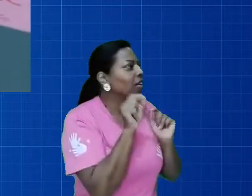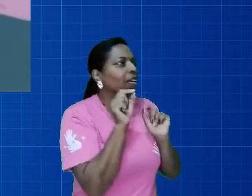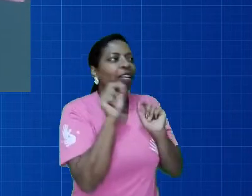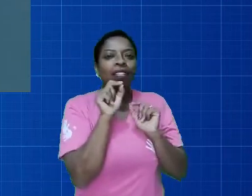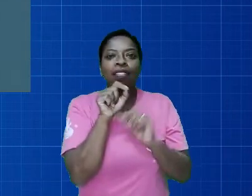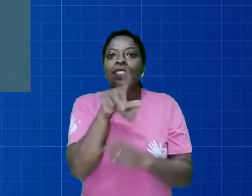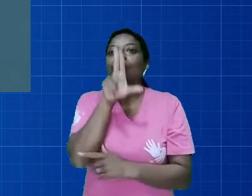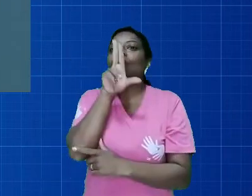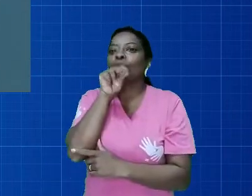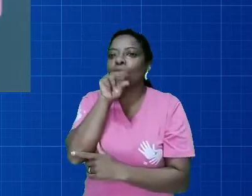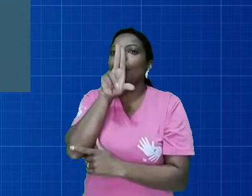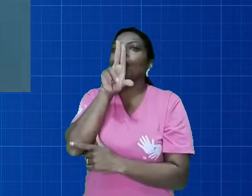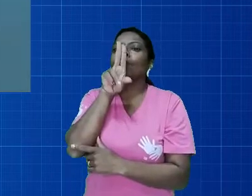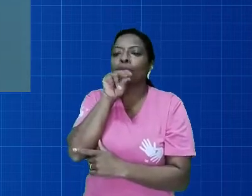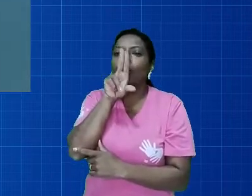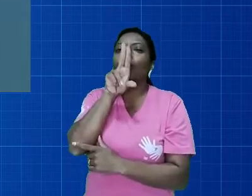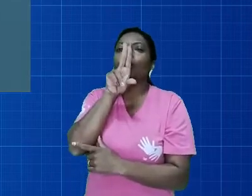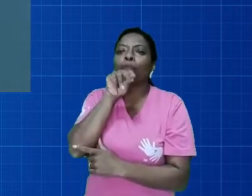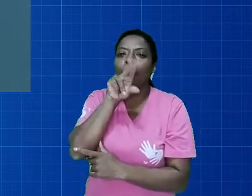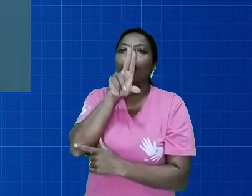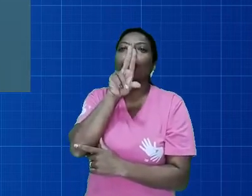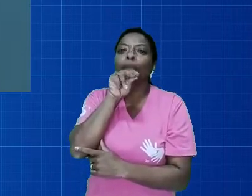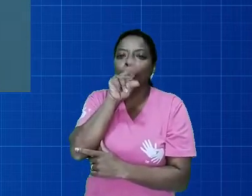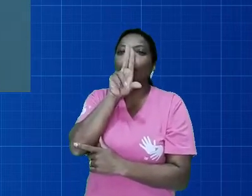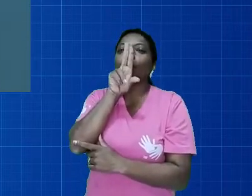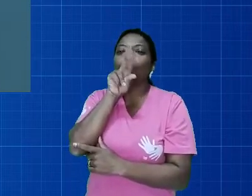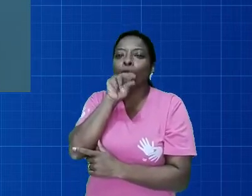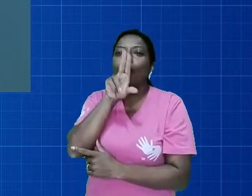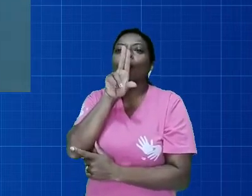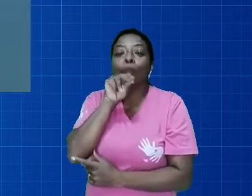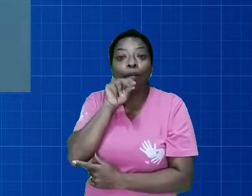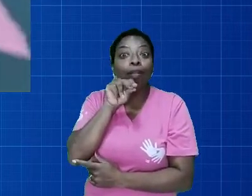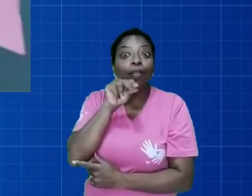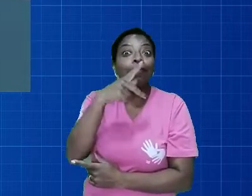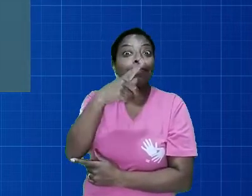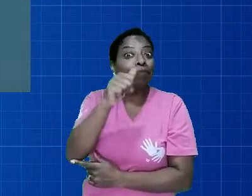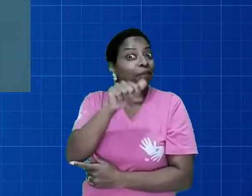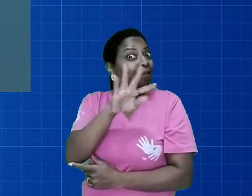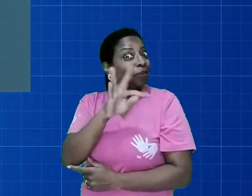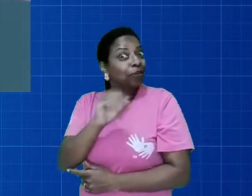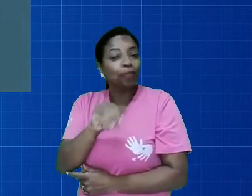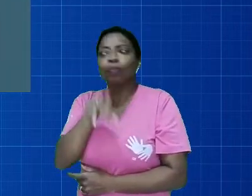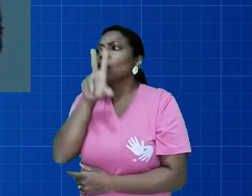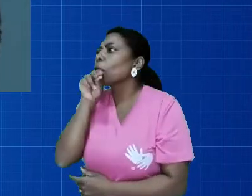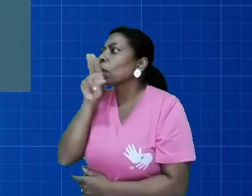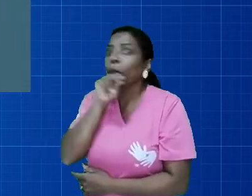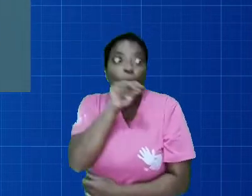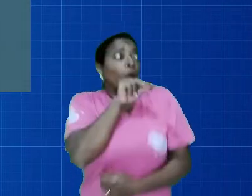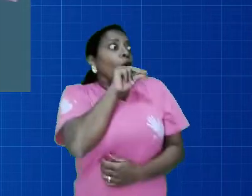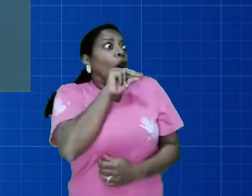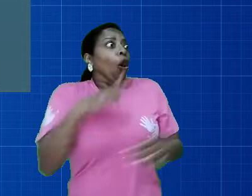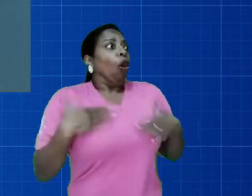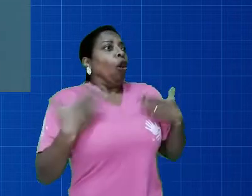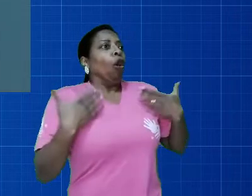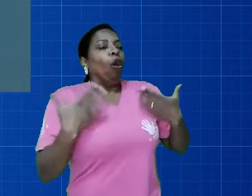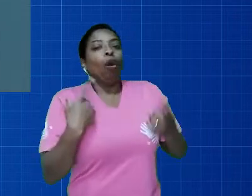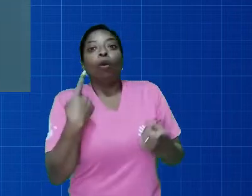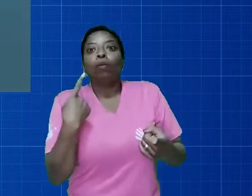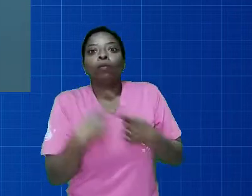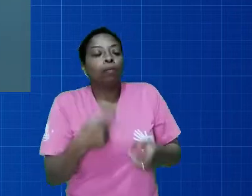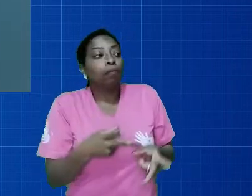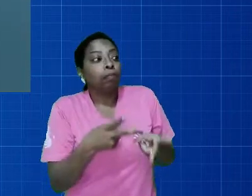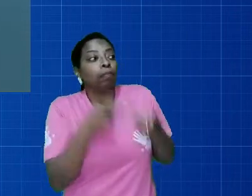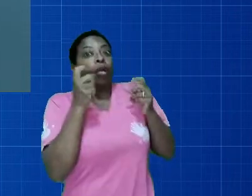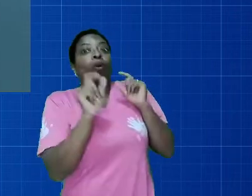Quá, quá, quá, quá. Pato, que ficou assustado com o ronchar alto